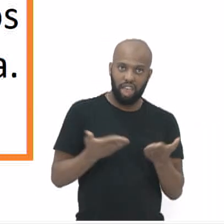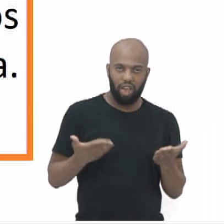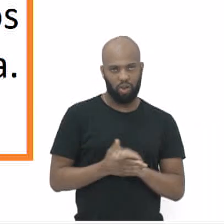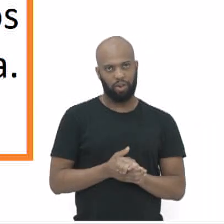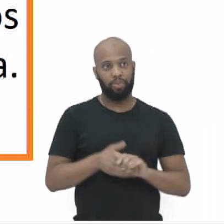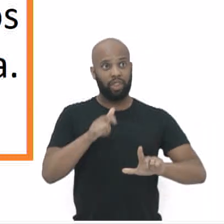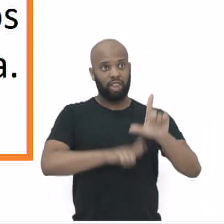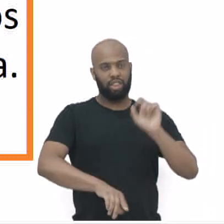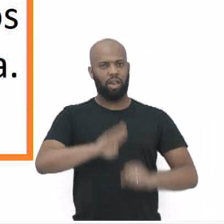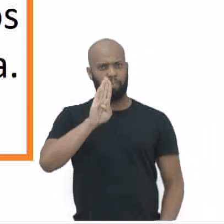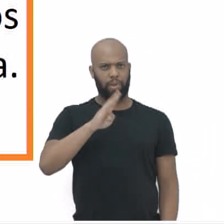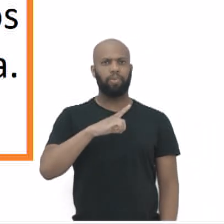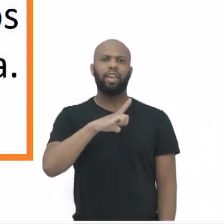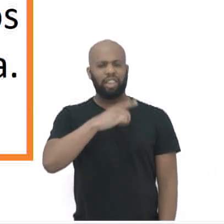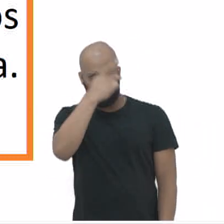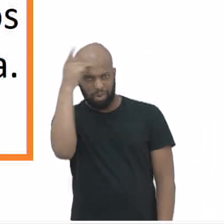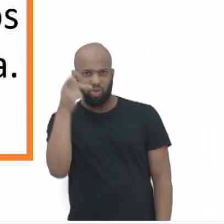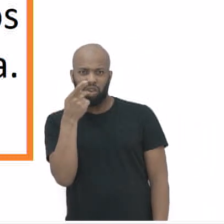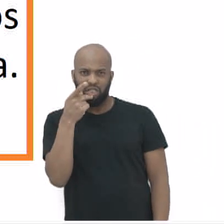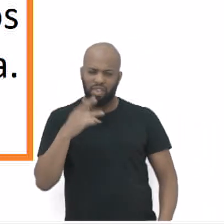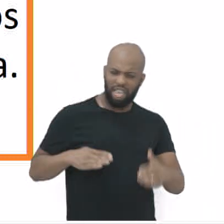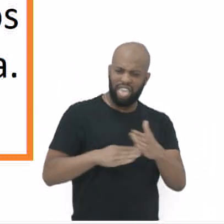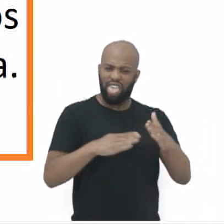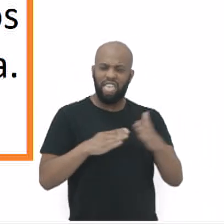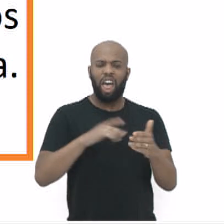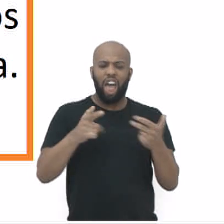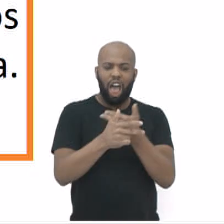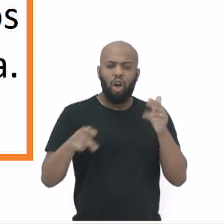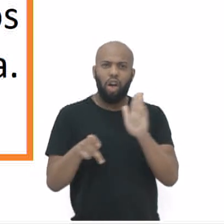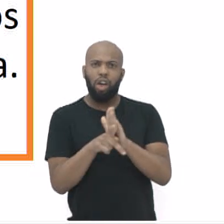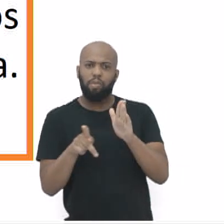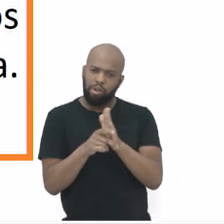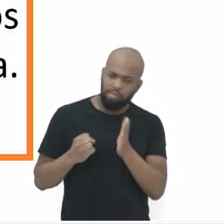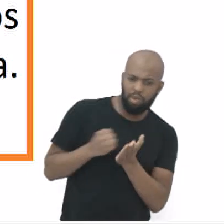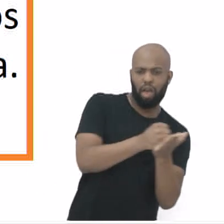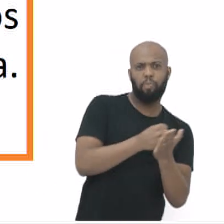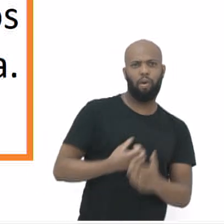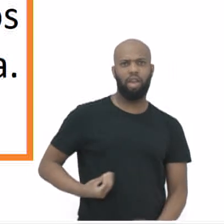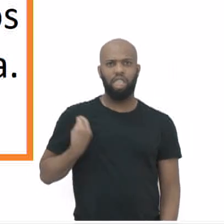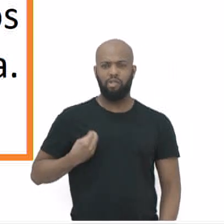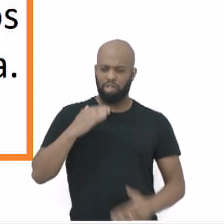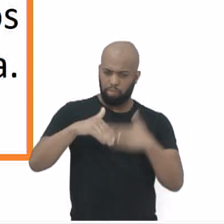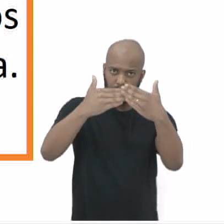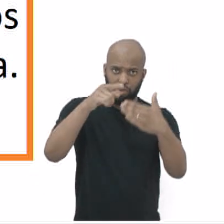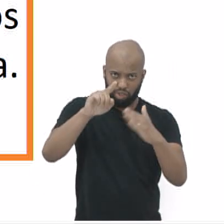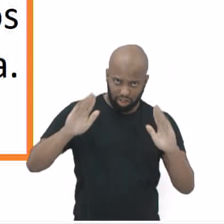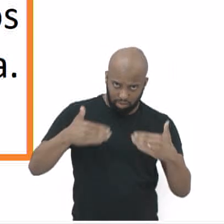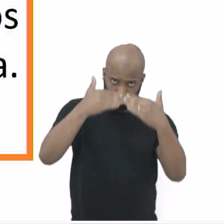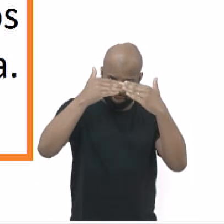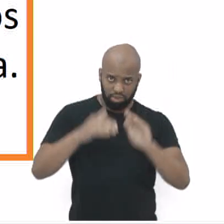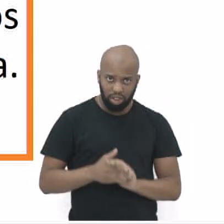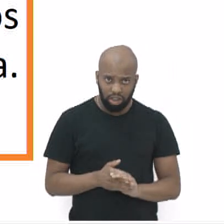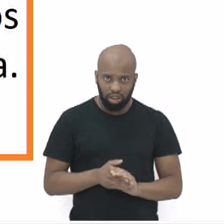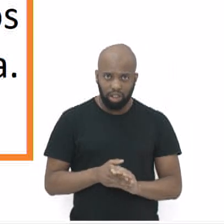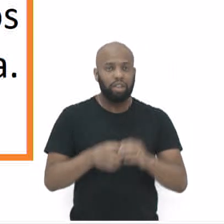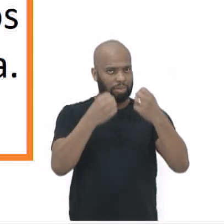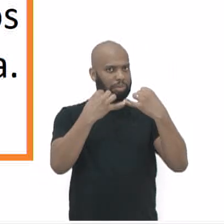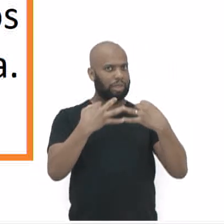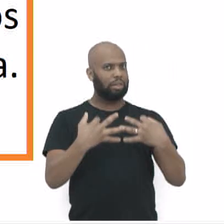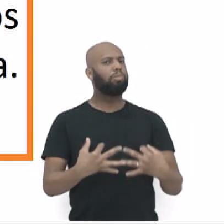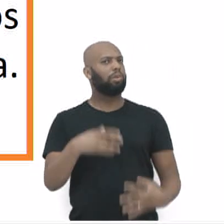pense um pouco aí e escreva quais obstáculos ou qual, você pode escolher um rapidinho, você